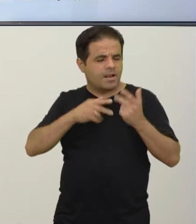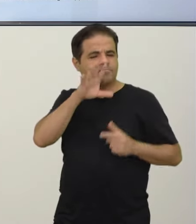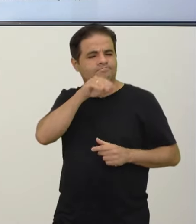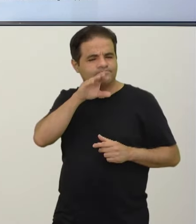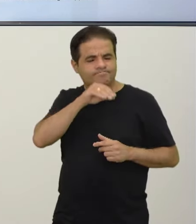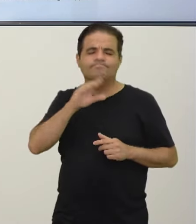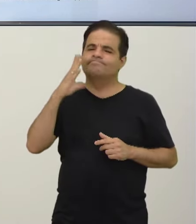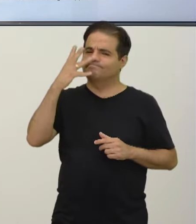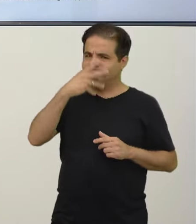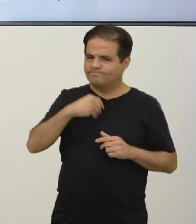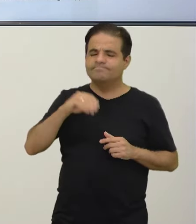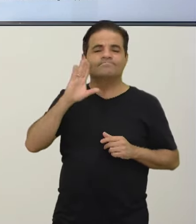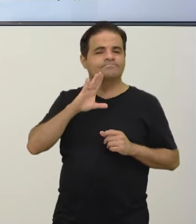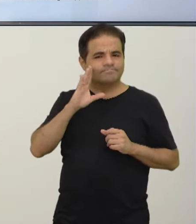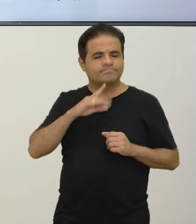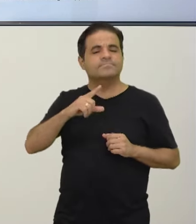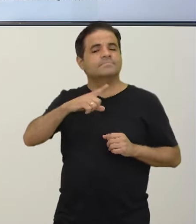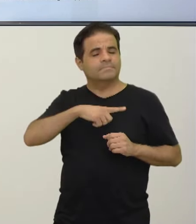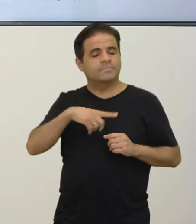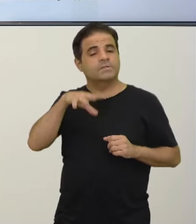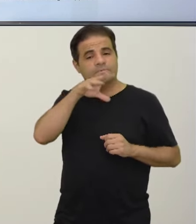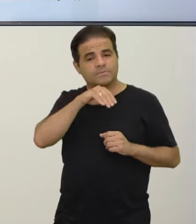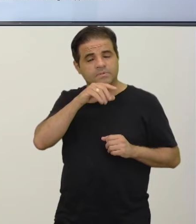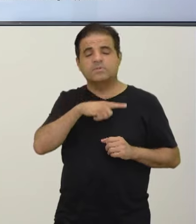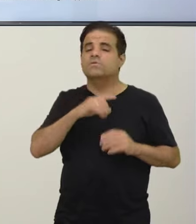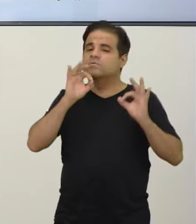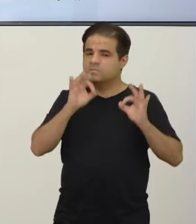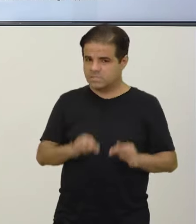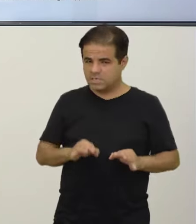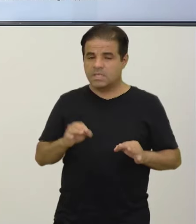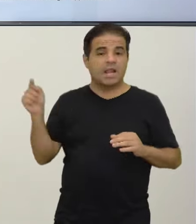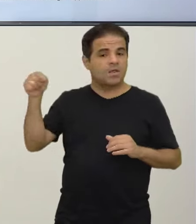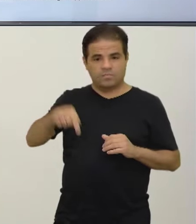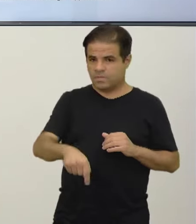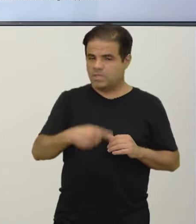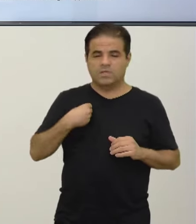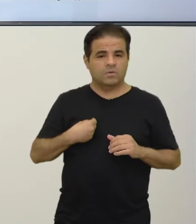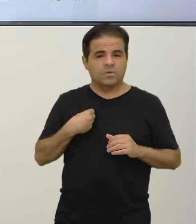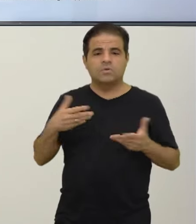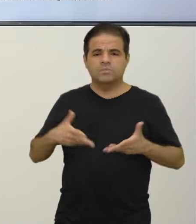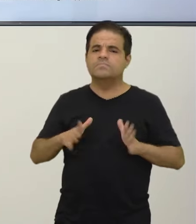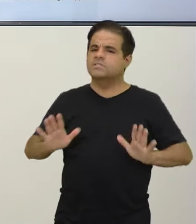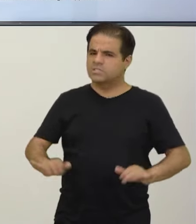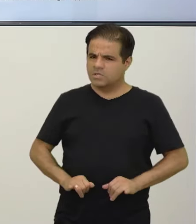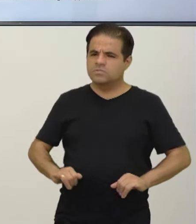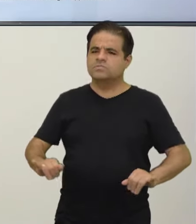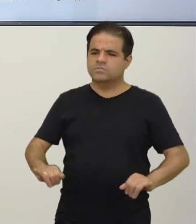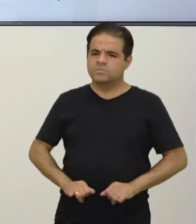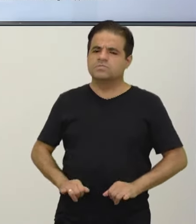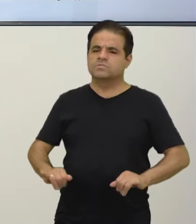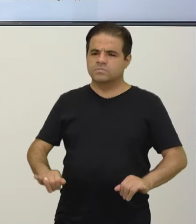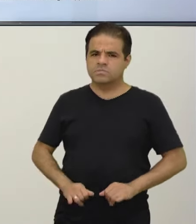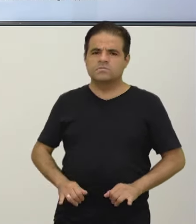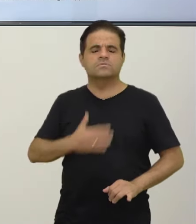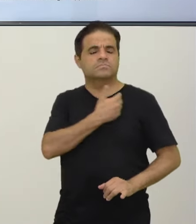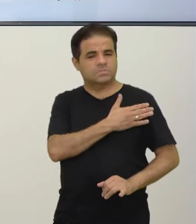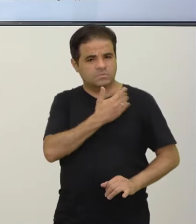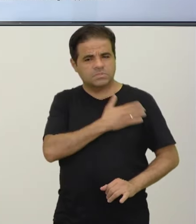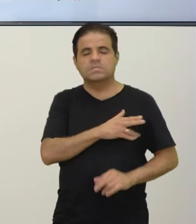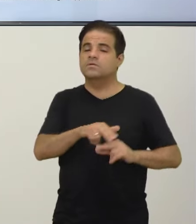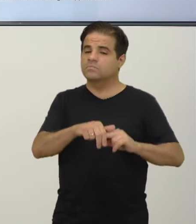belíssimo, mas ela tem sotaque. E eu tenho certeza, ela não está aqui, mas ela já sofreu muito preconceito por causa do